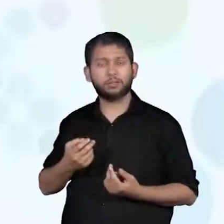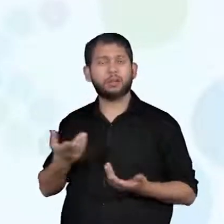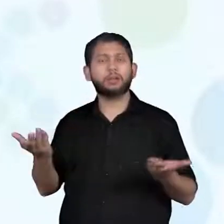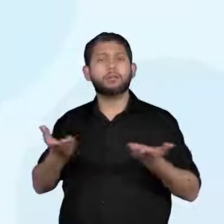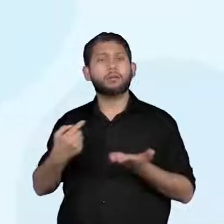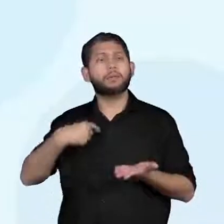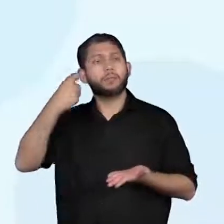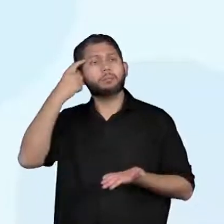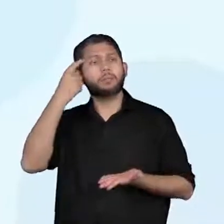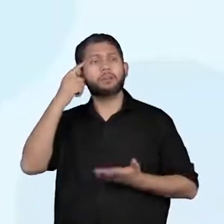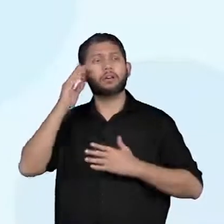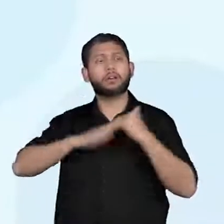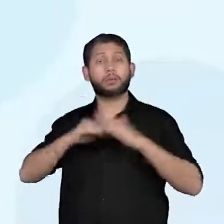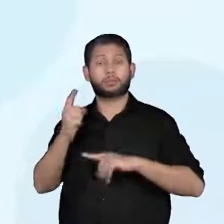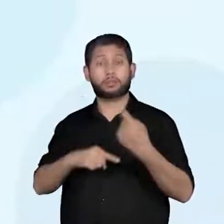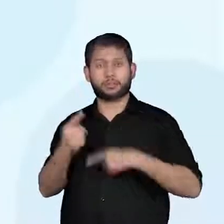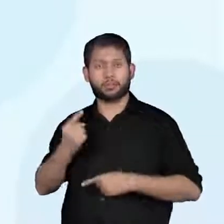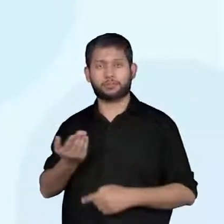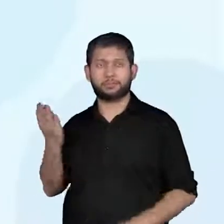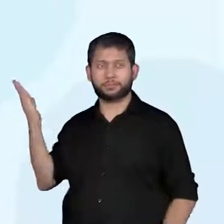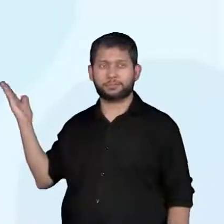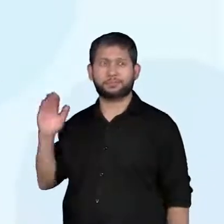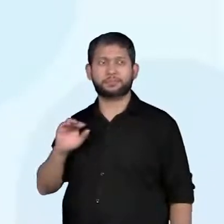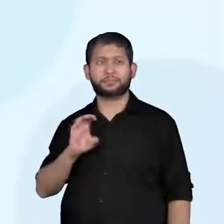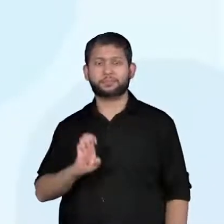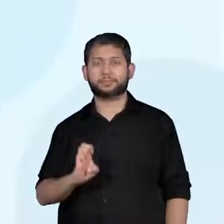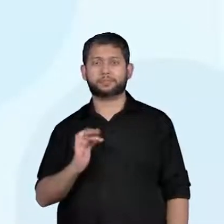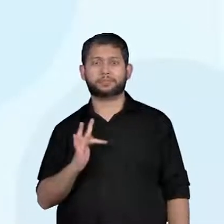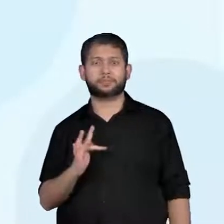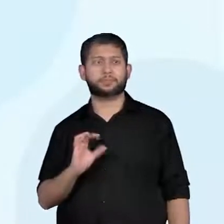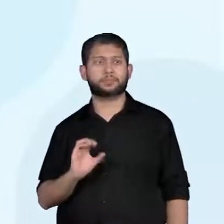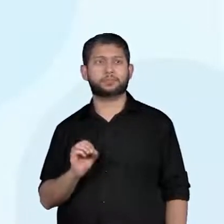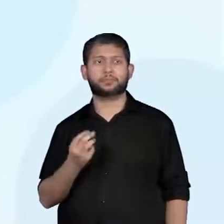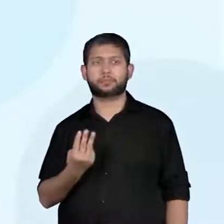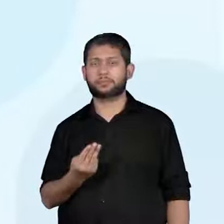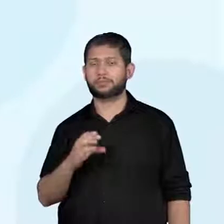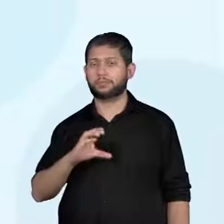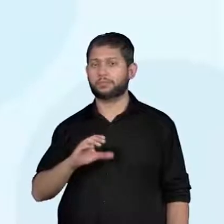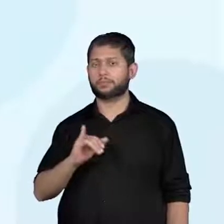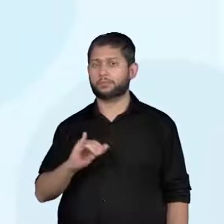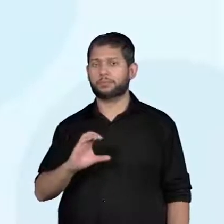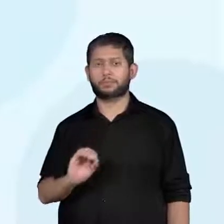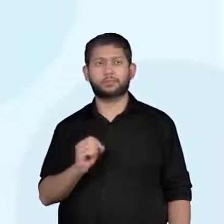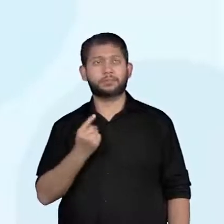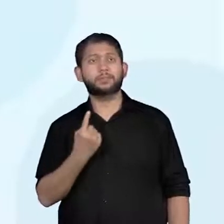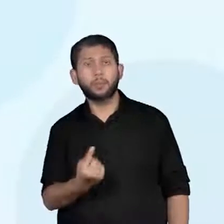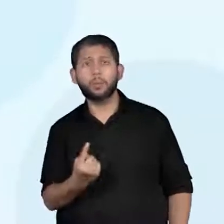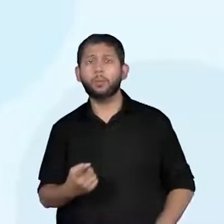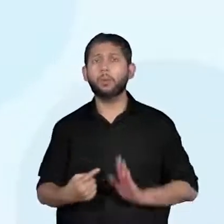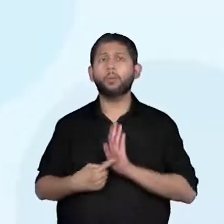respeito da habilidade desta aula, pro. Então, a habilidade é